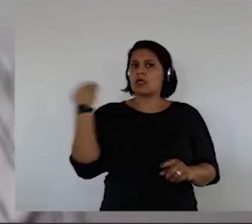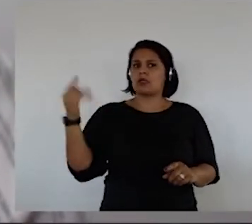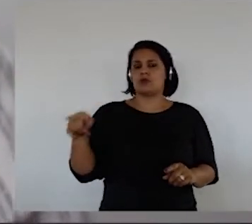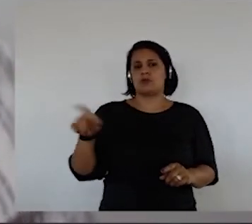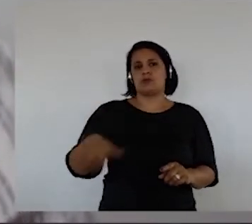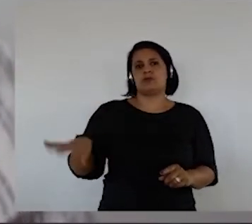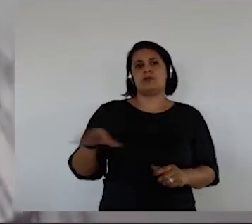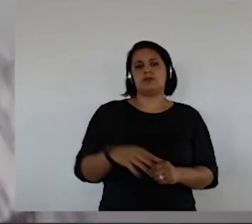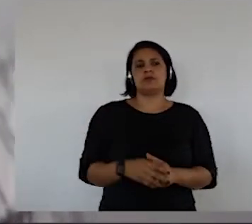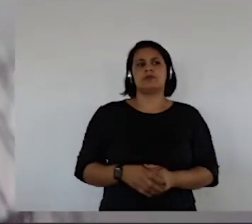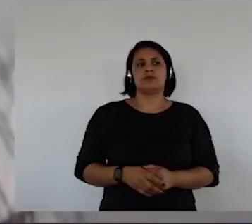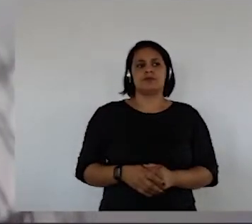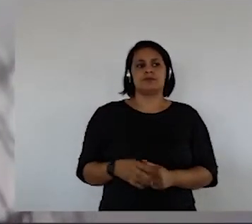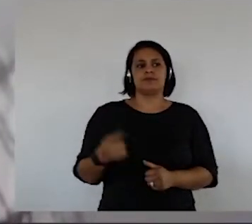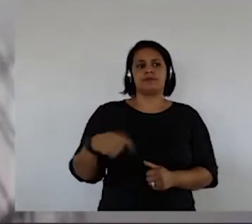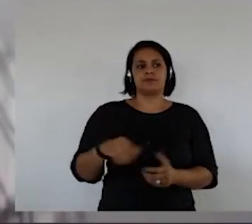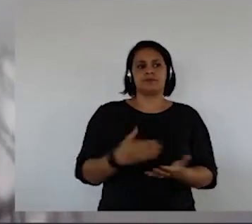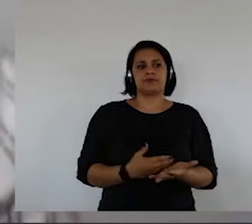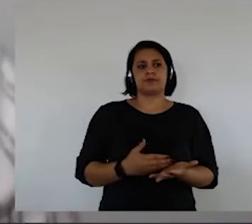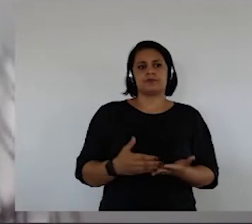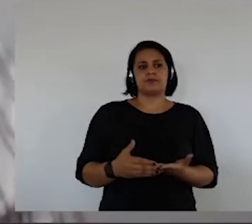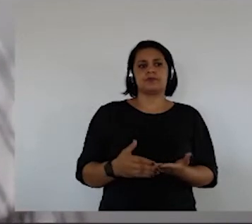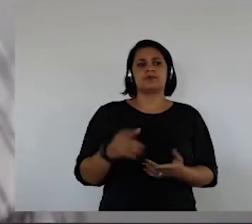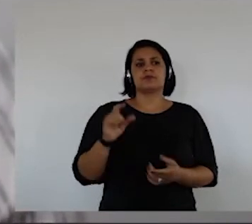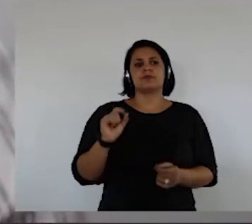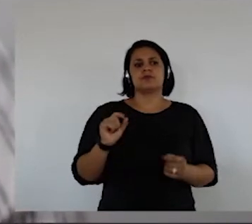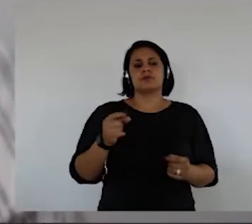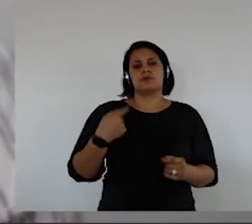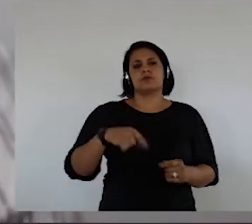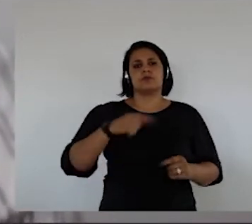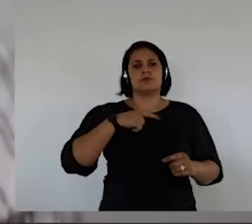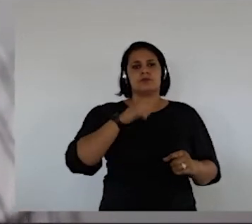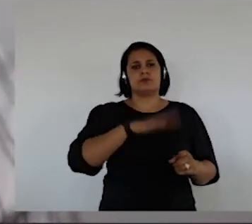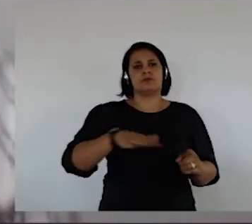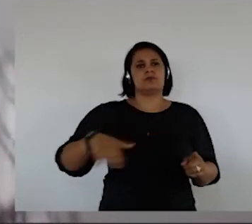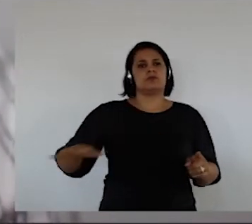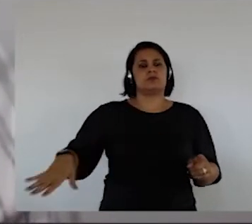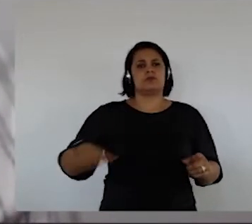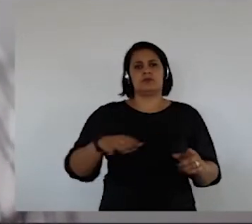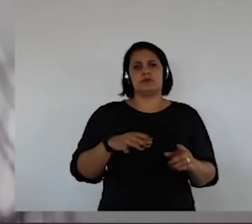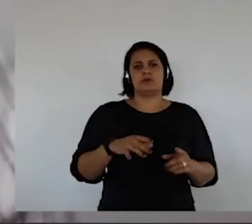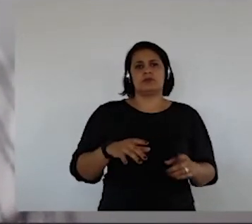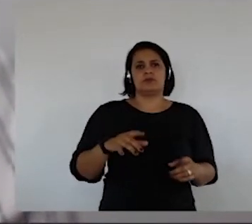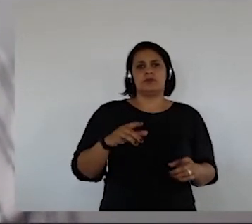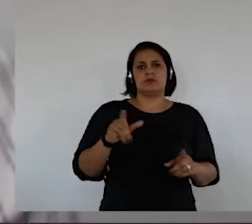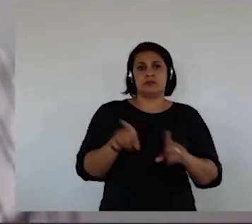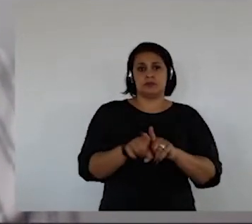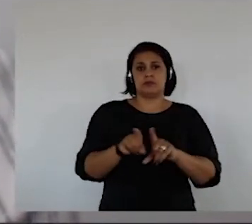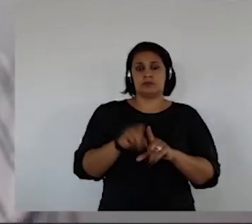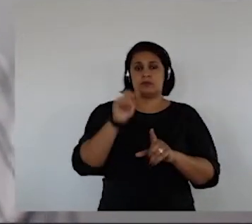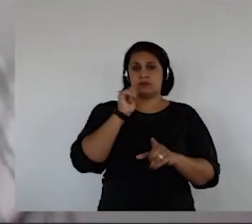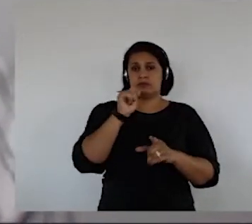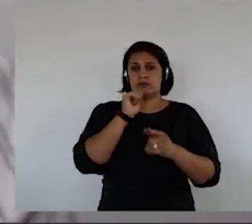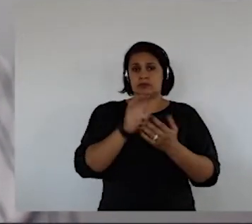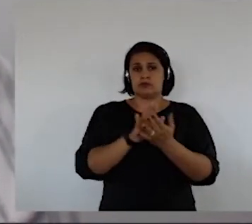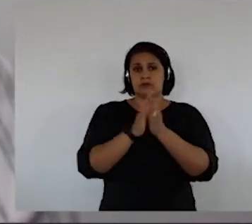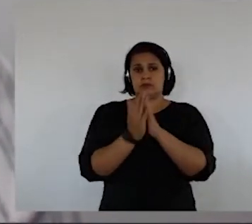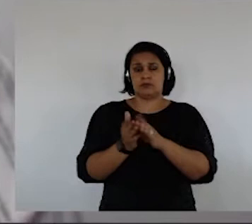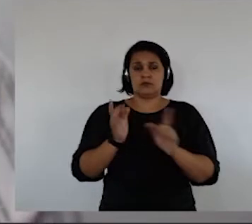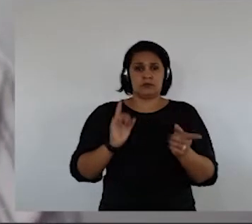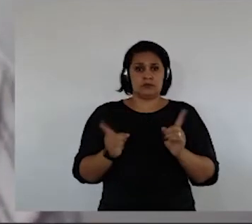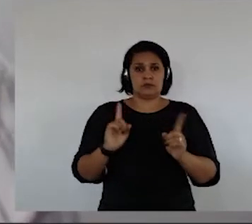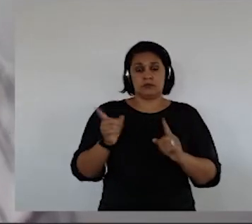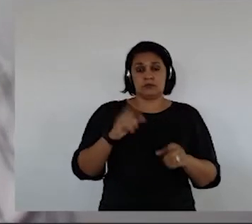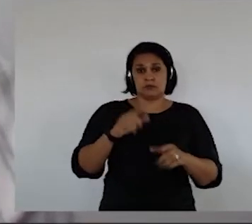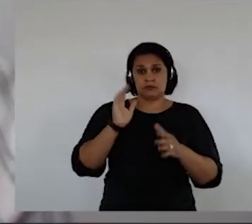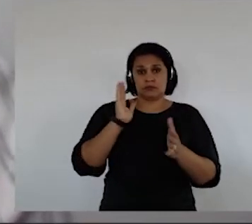pessoas. Partindo do princípio também que as crianças LGBTI, principalmente as meninas transexuais e travestis, são expulsas de casas